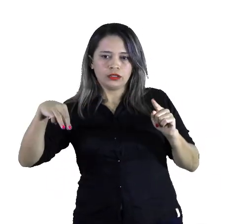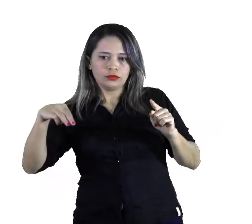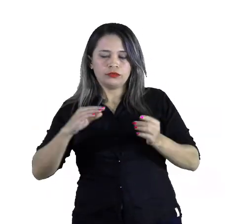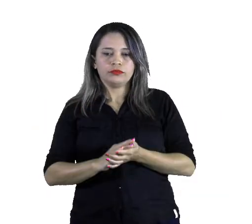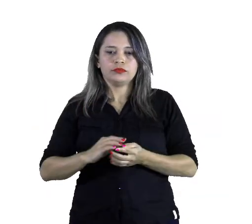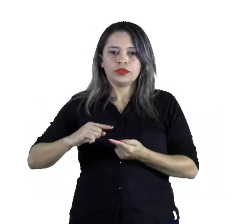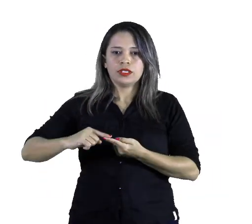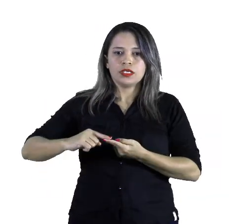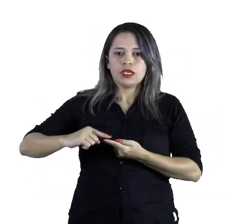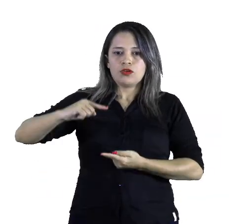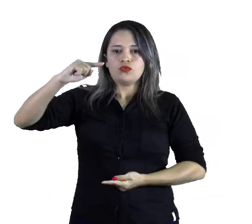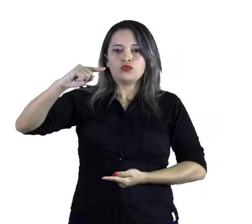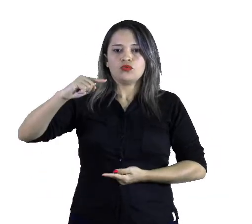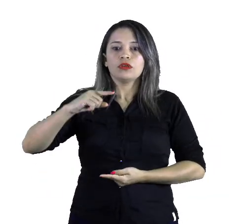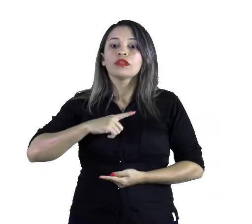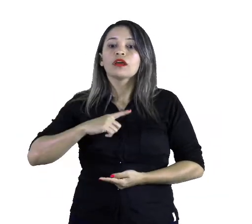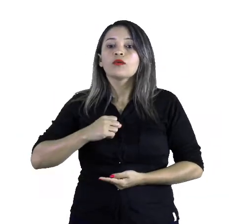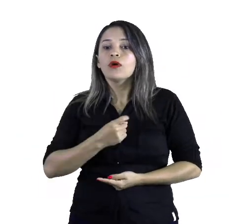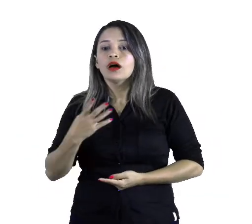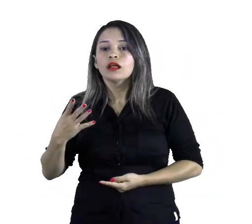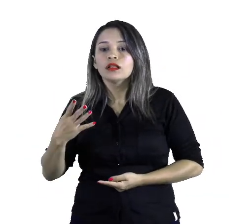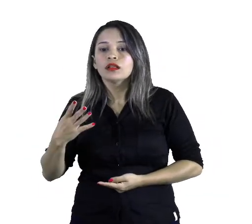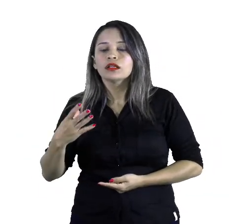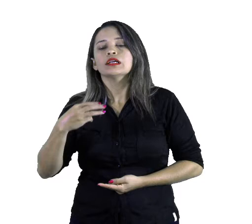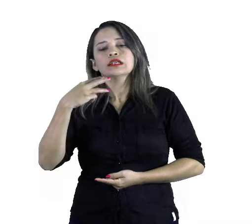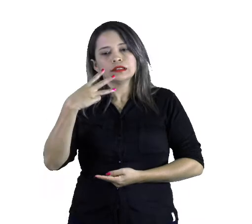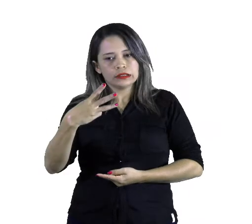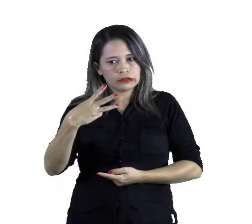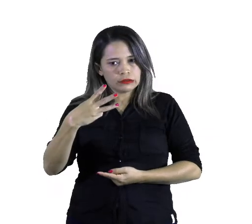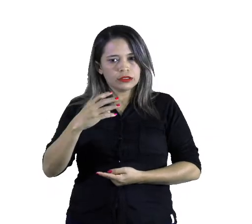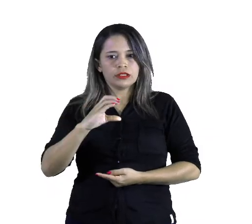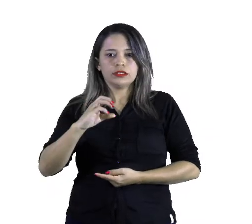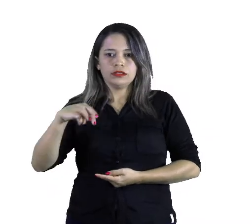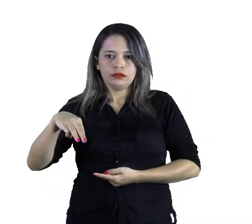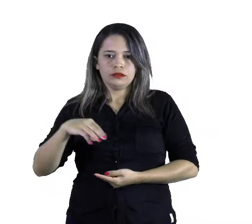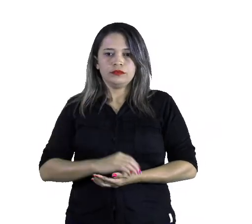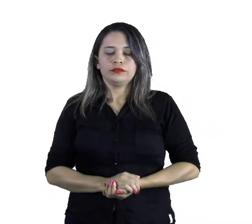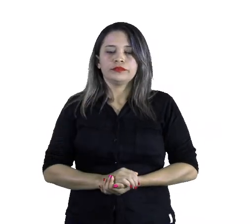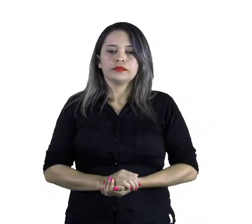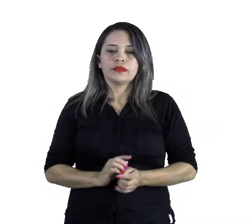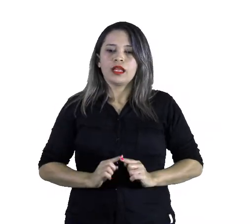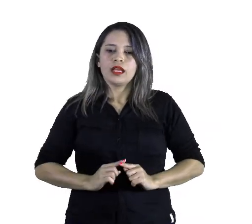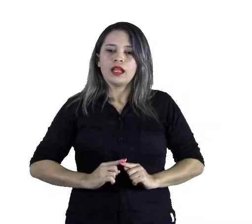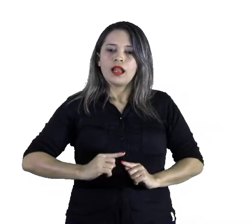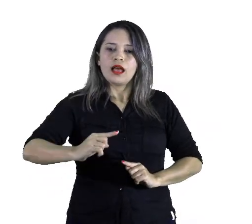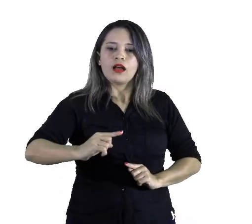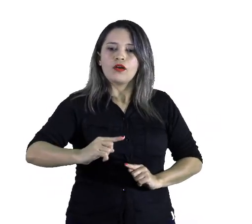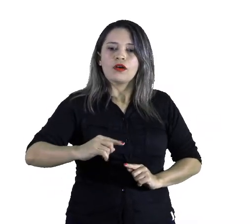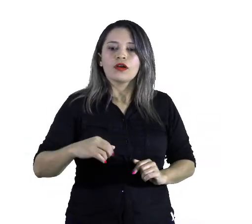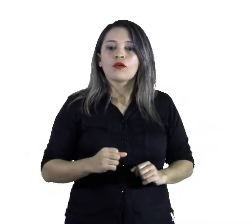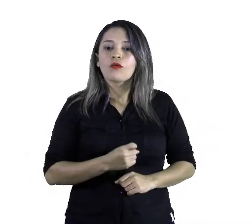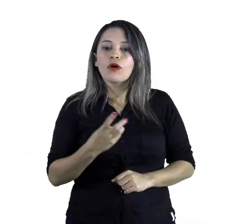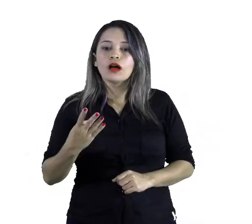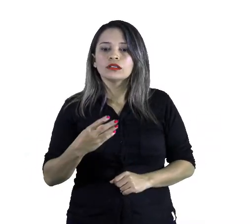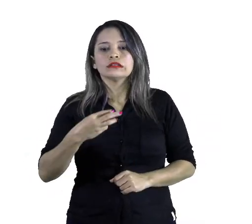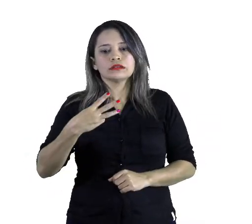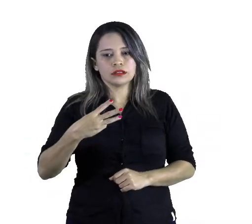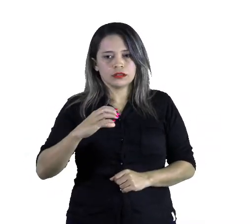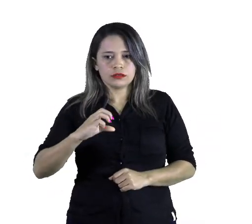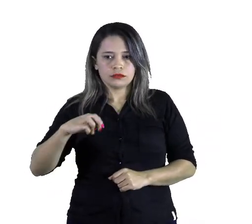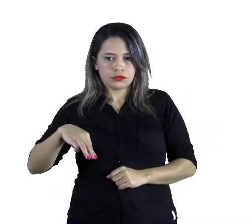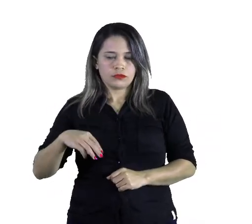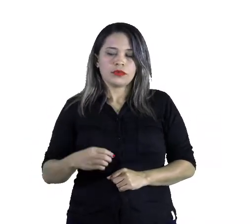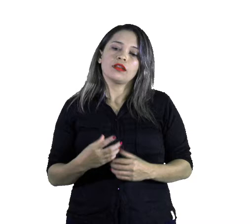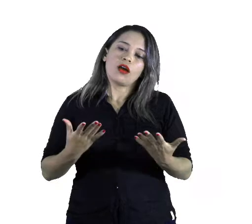De altura, ele tem quanto? 3 centímetros. De largura, ele tem quanto? 3 centímetros. Então,